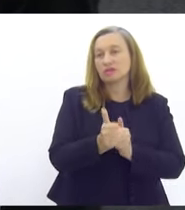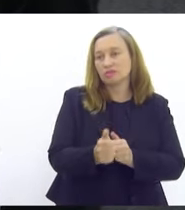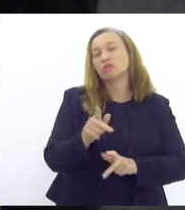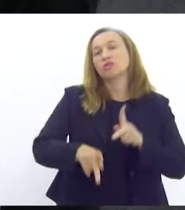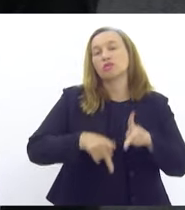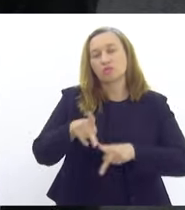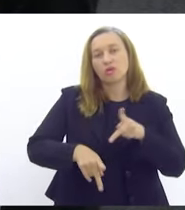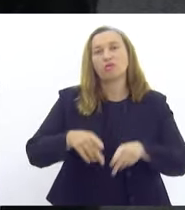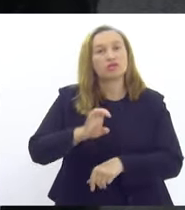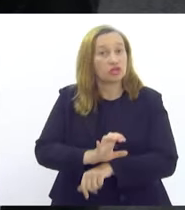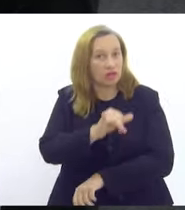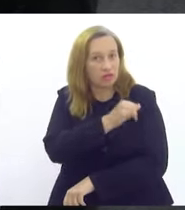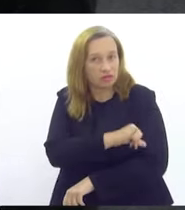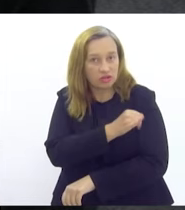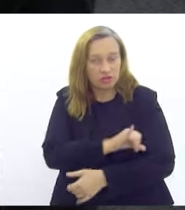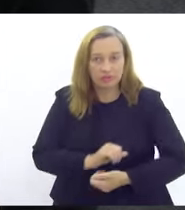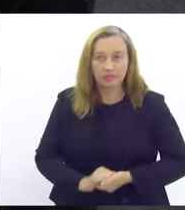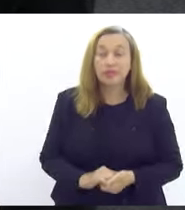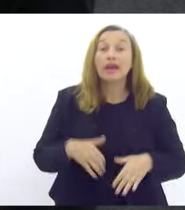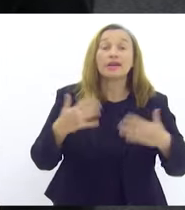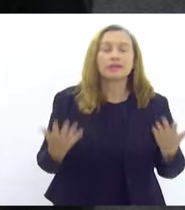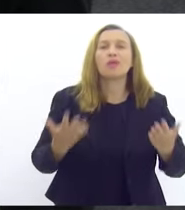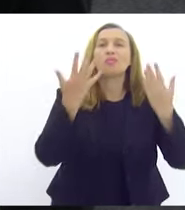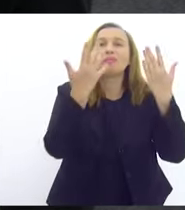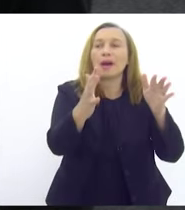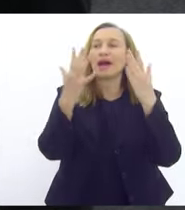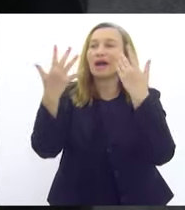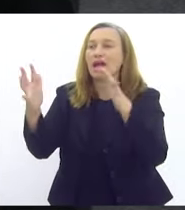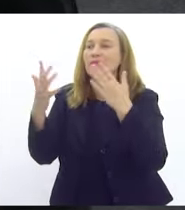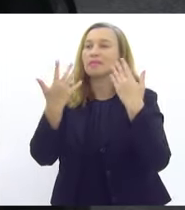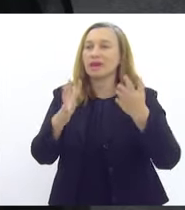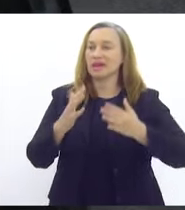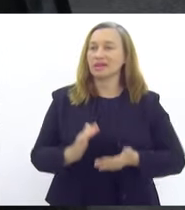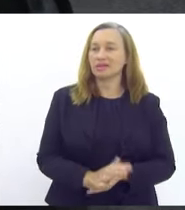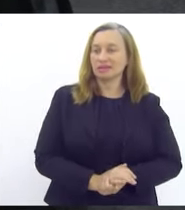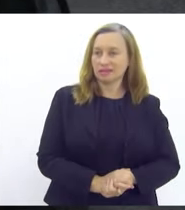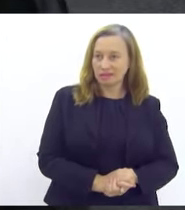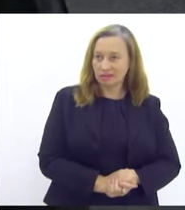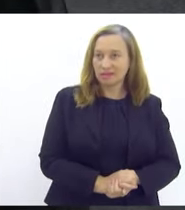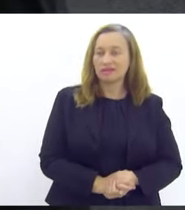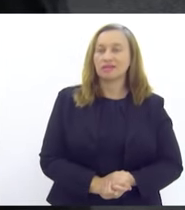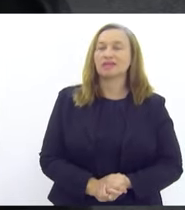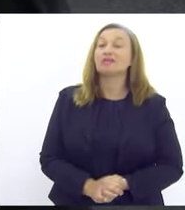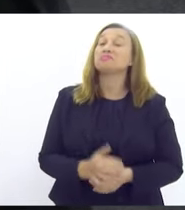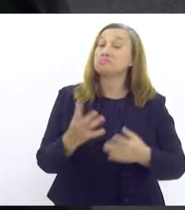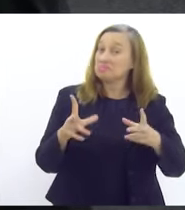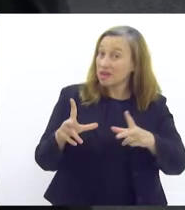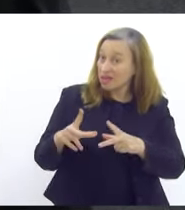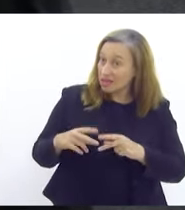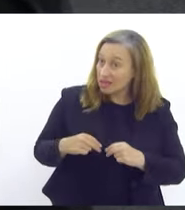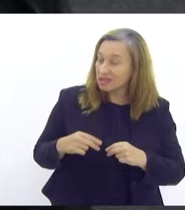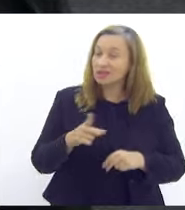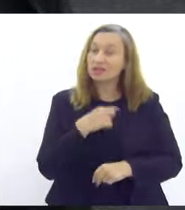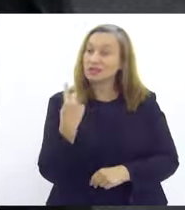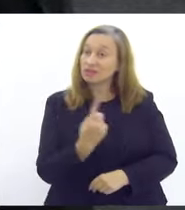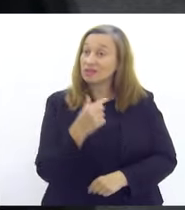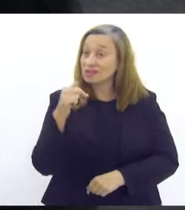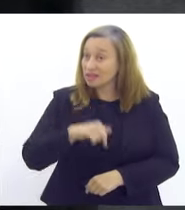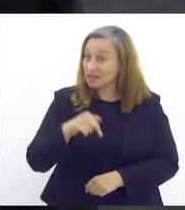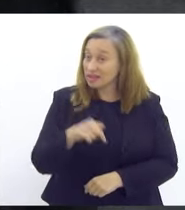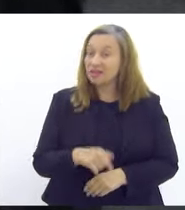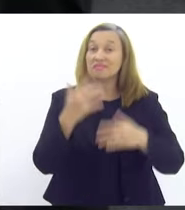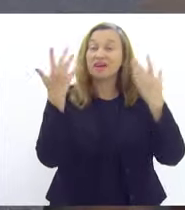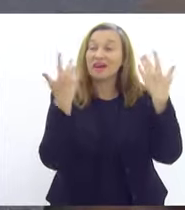do povo do Estado do Rio de Janeiro. Então, parabéns, esse mérito é seu, merecido, e nós estaremos aqui para